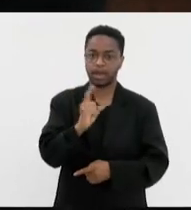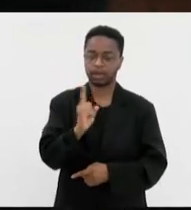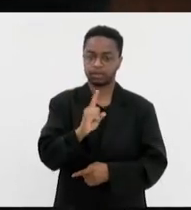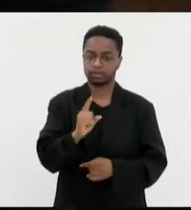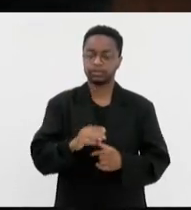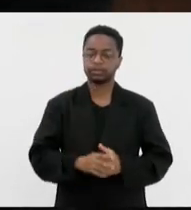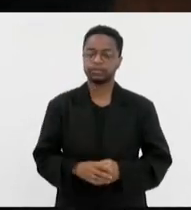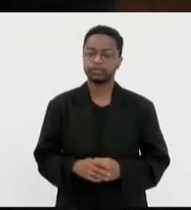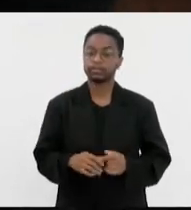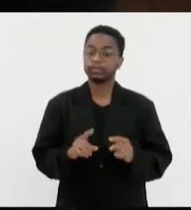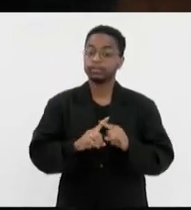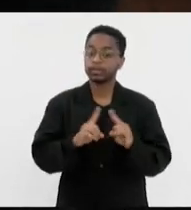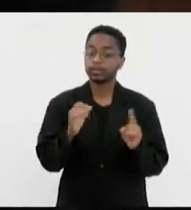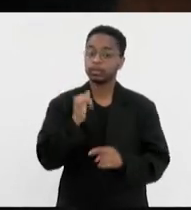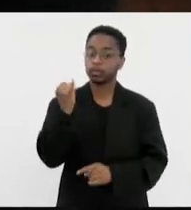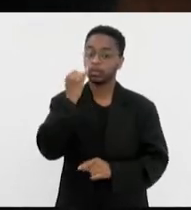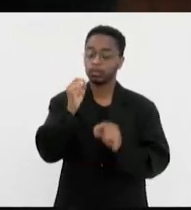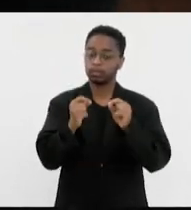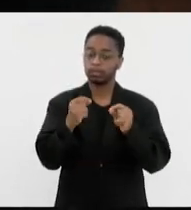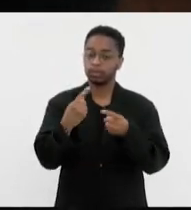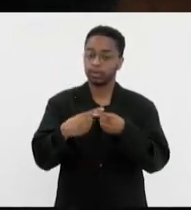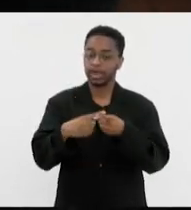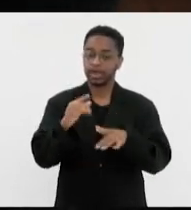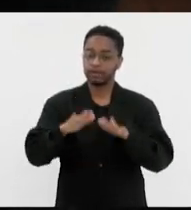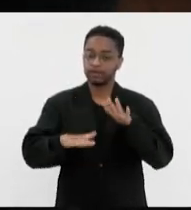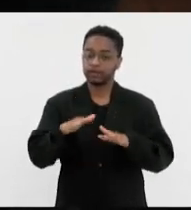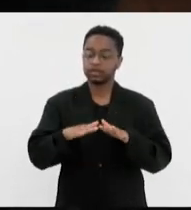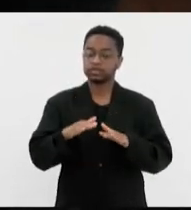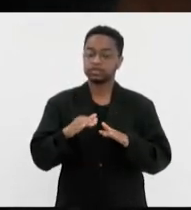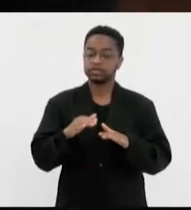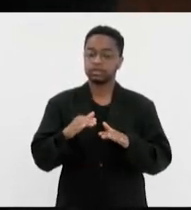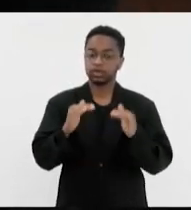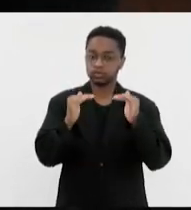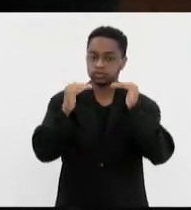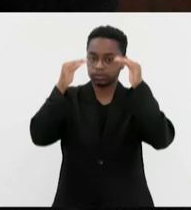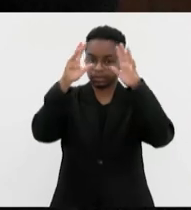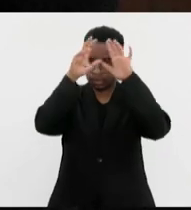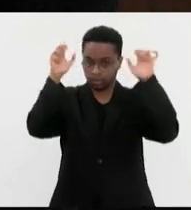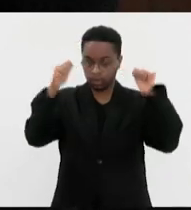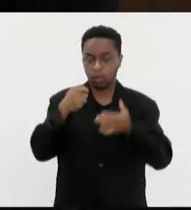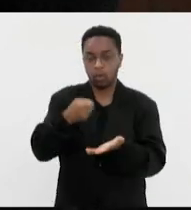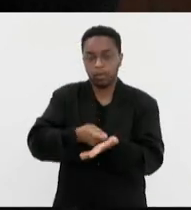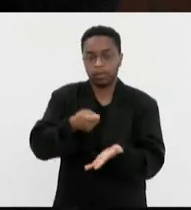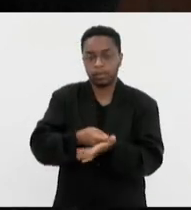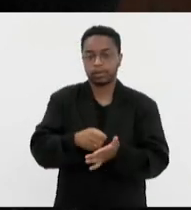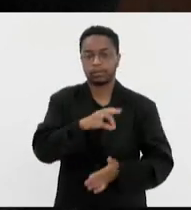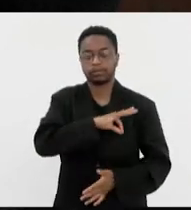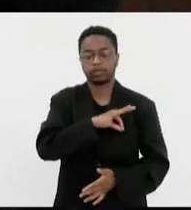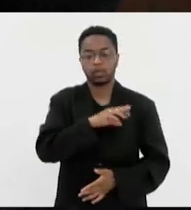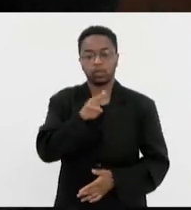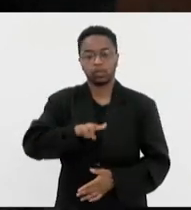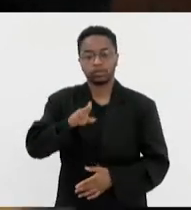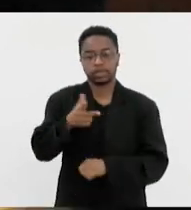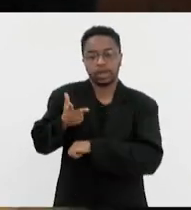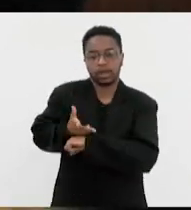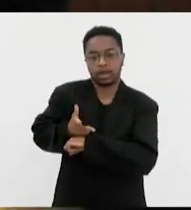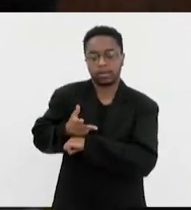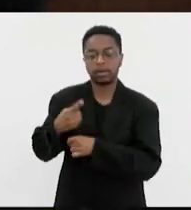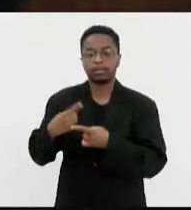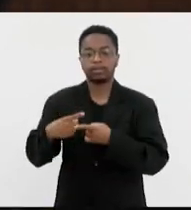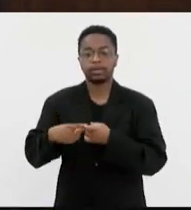quando é obrigado, o Supremo obriga o policial a ter uma câmera que, quando em